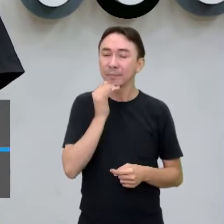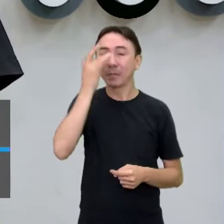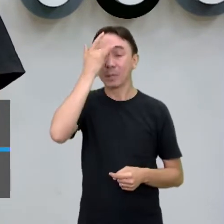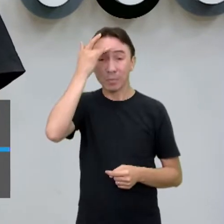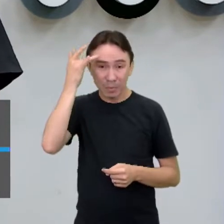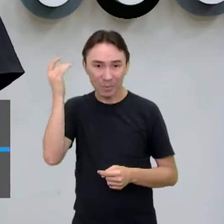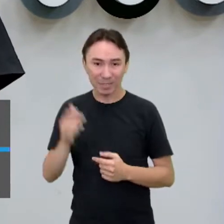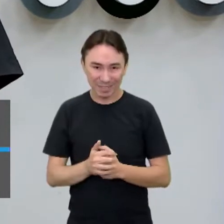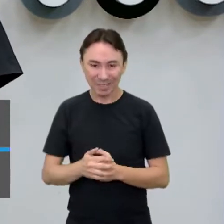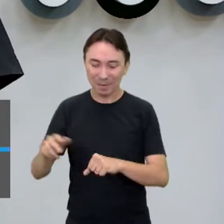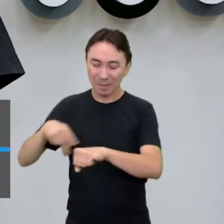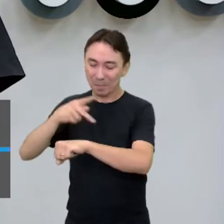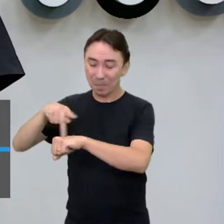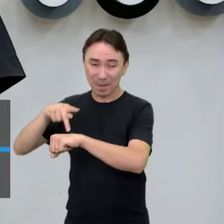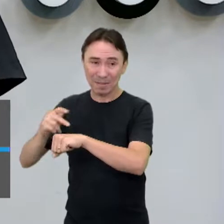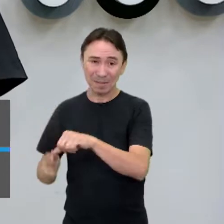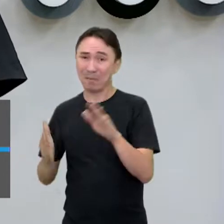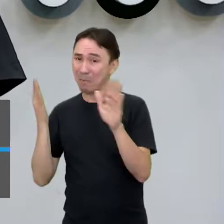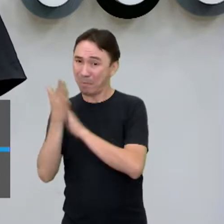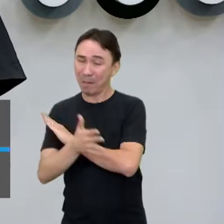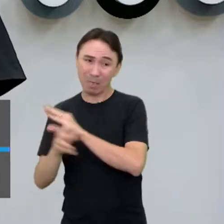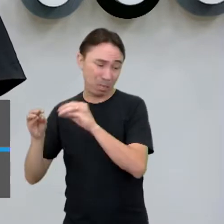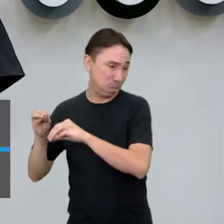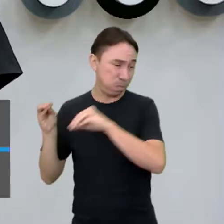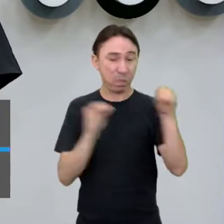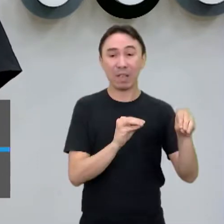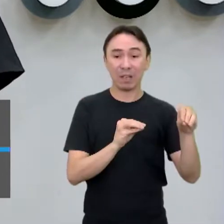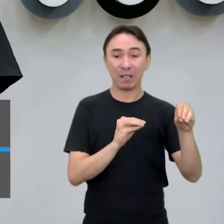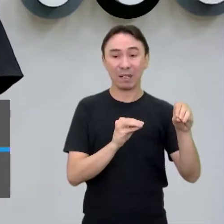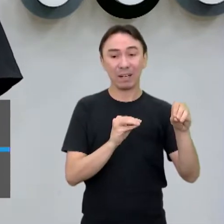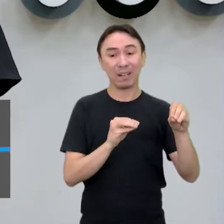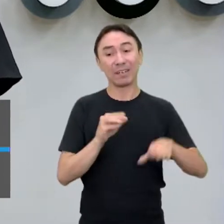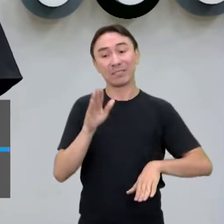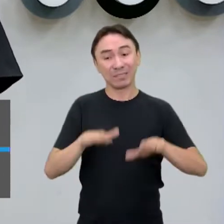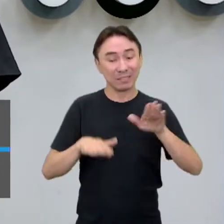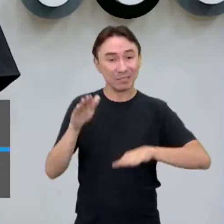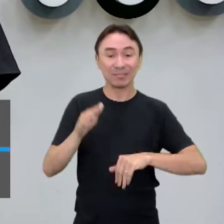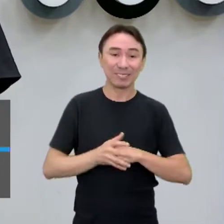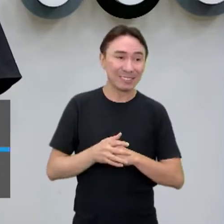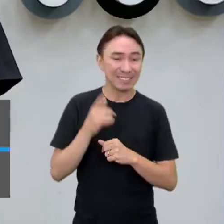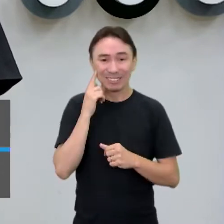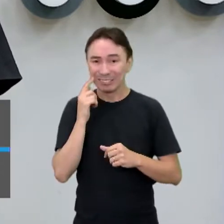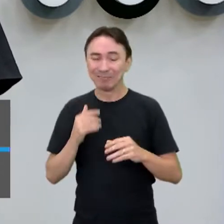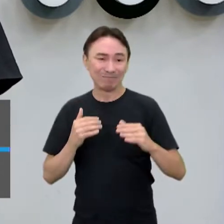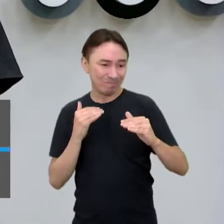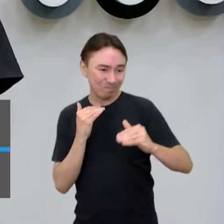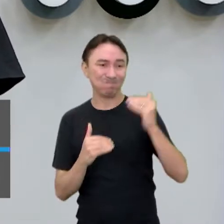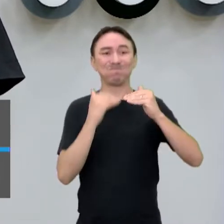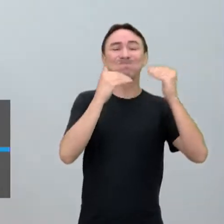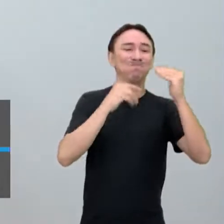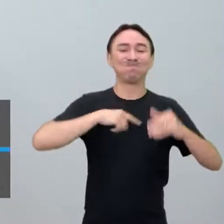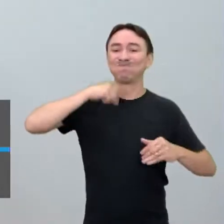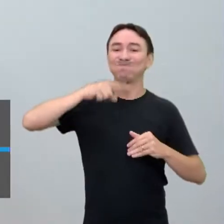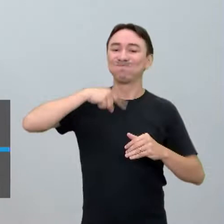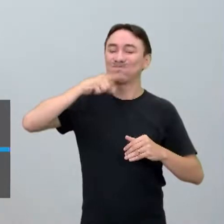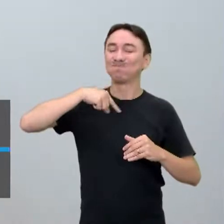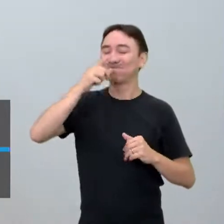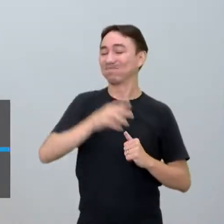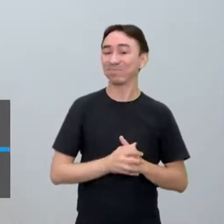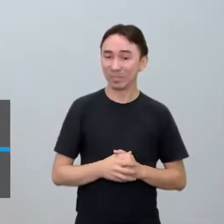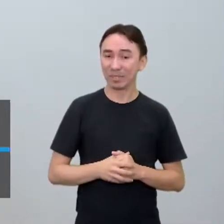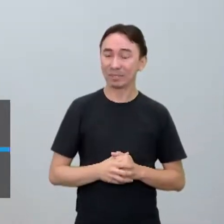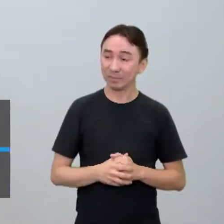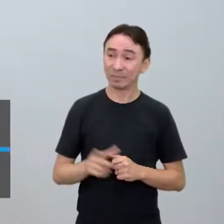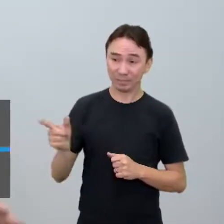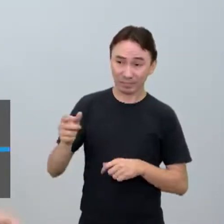possibilidade, dependendo do quão à margem você está da sociedade, você não tem essa possibilidade realmente. É muito interessante o que você